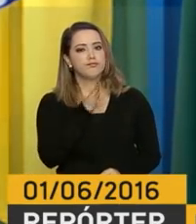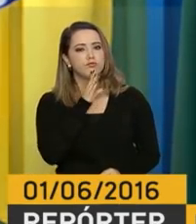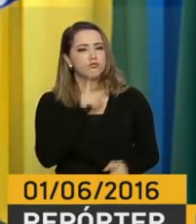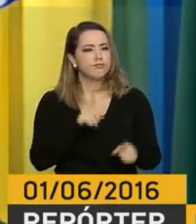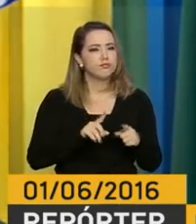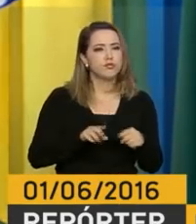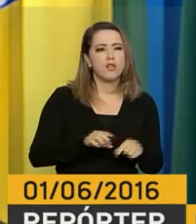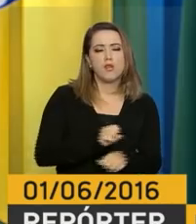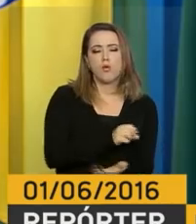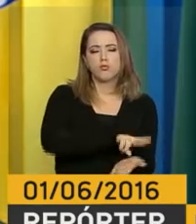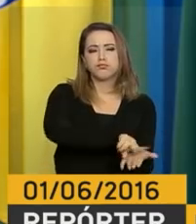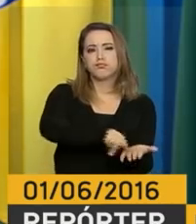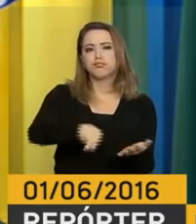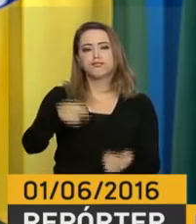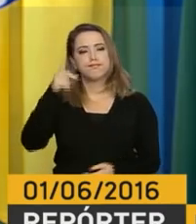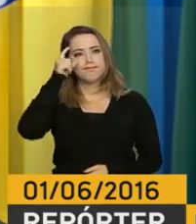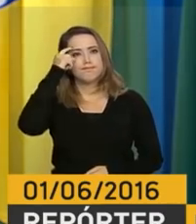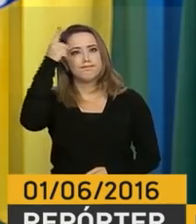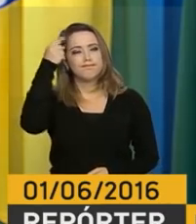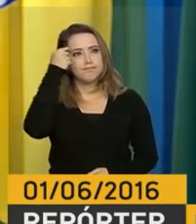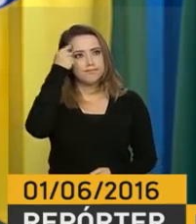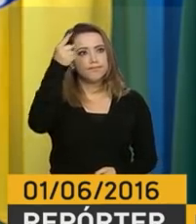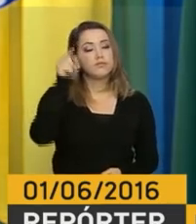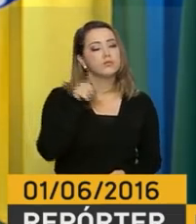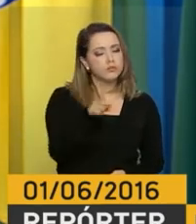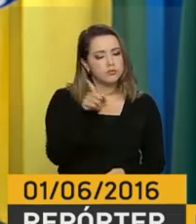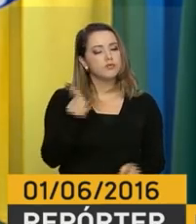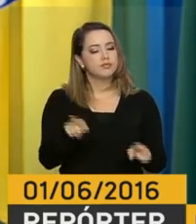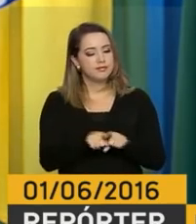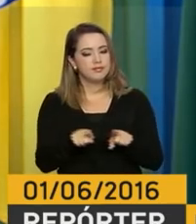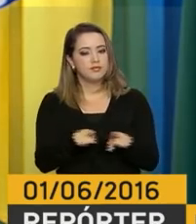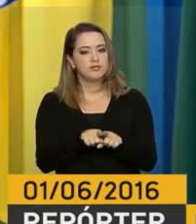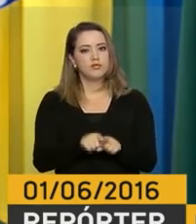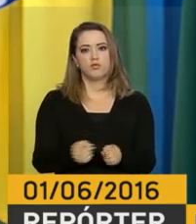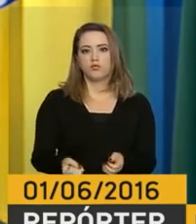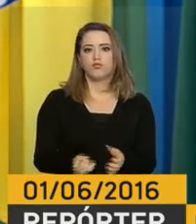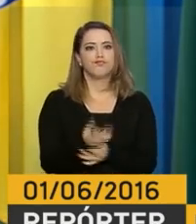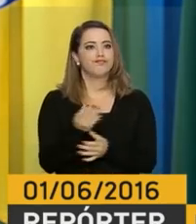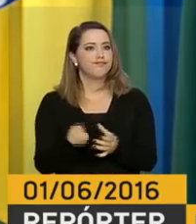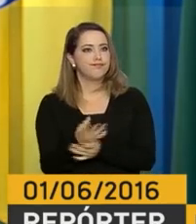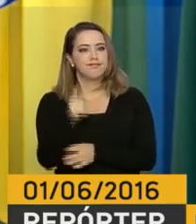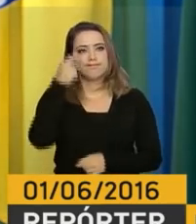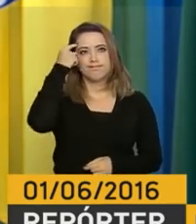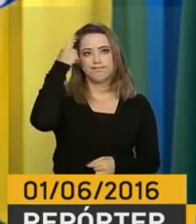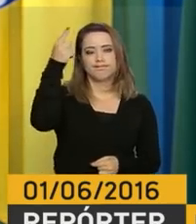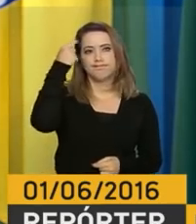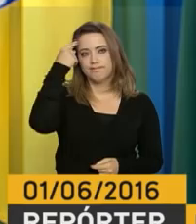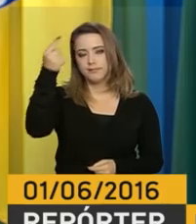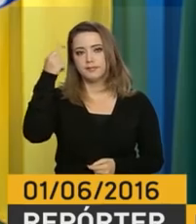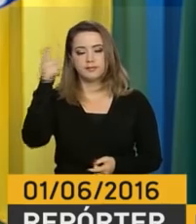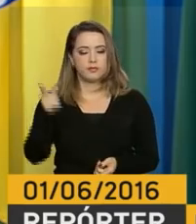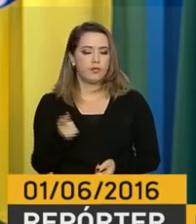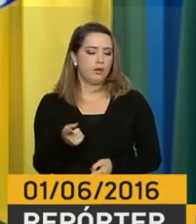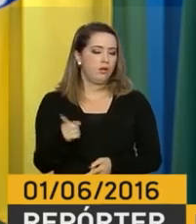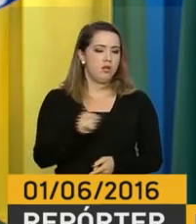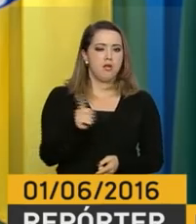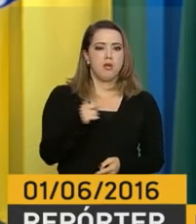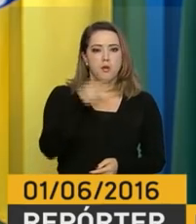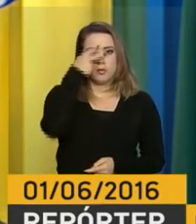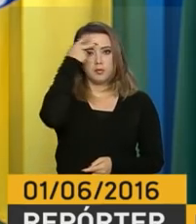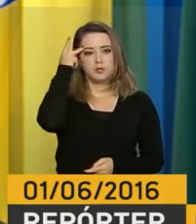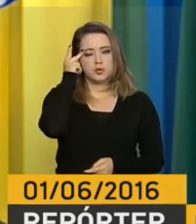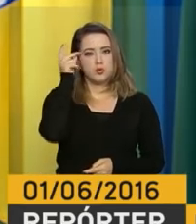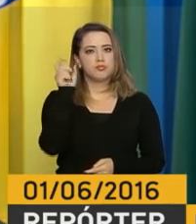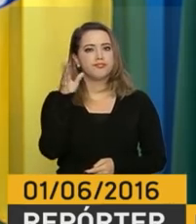é um grande produtor de ideias não é e como produtor de ideias não é alguém que produ ideias abstratas